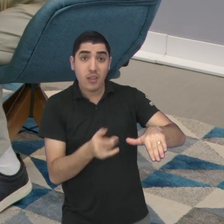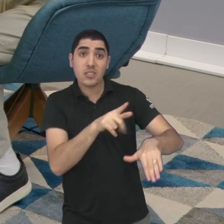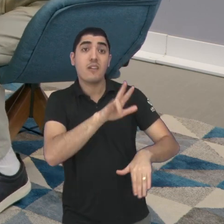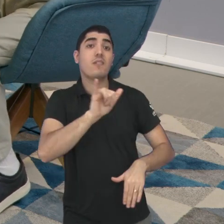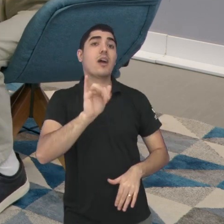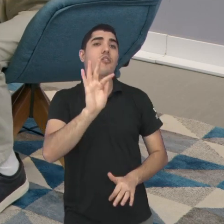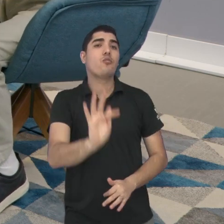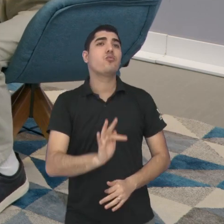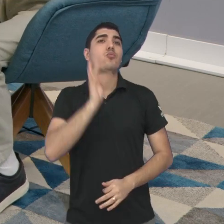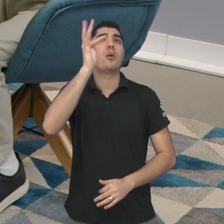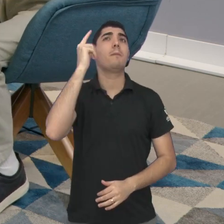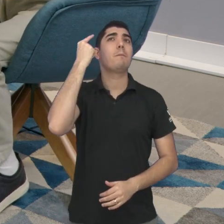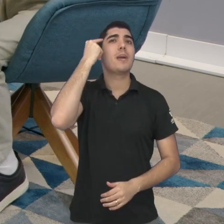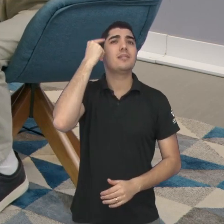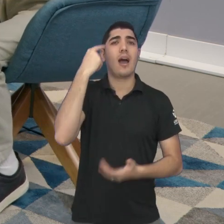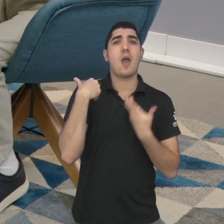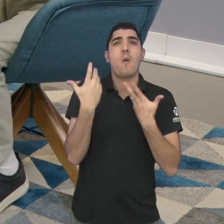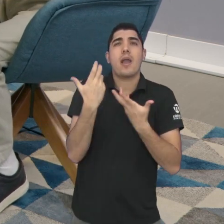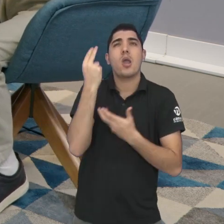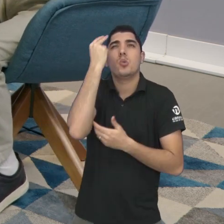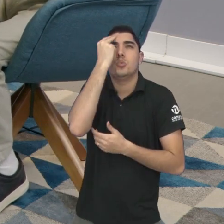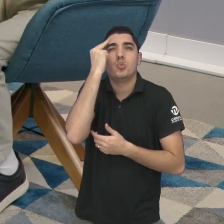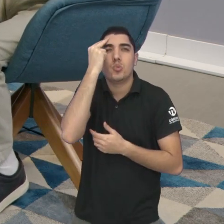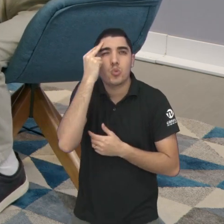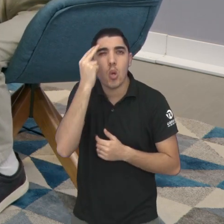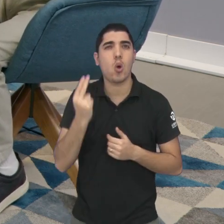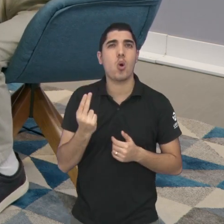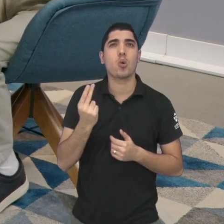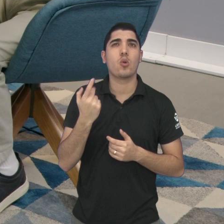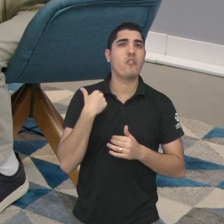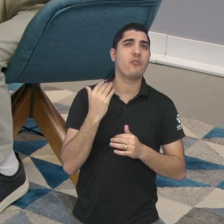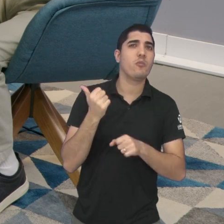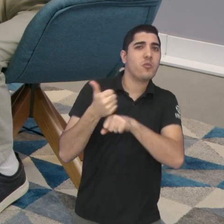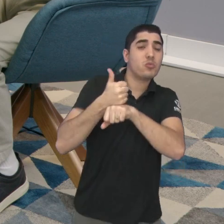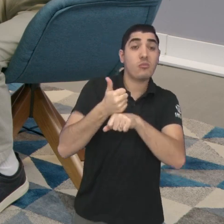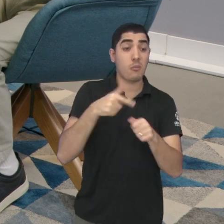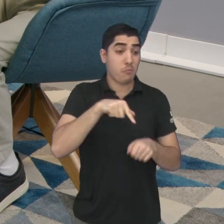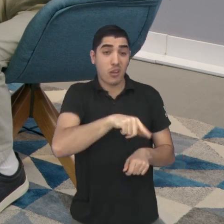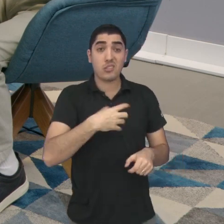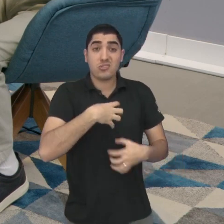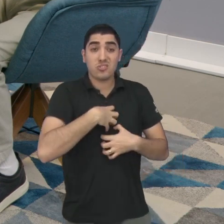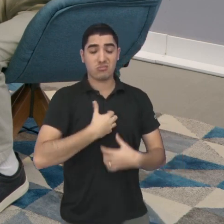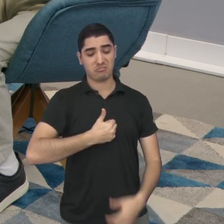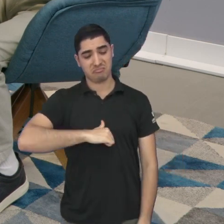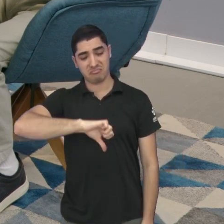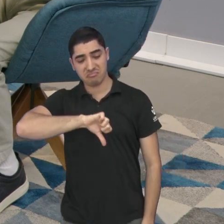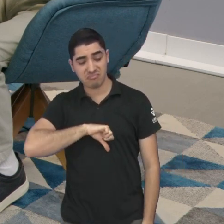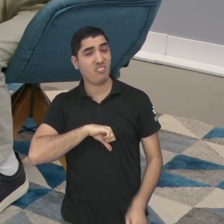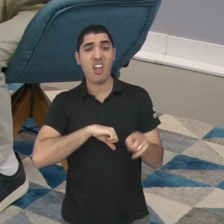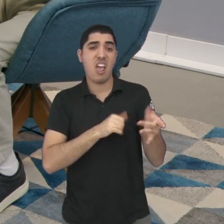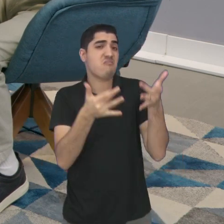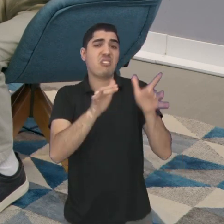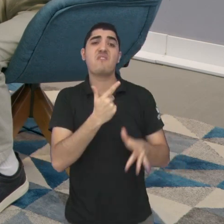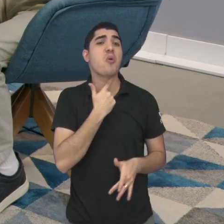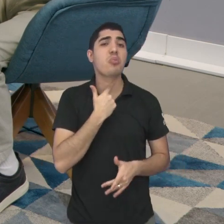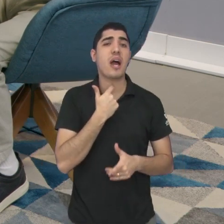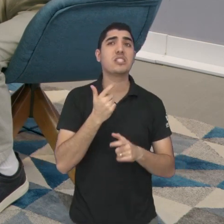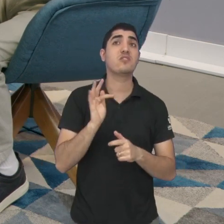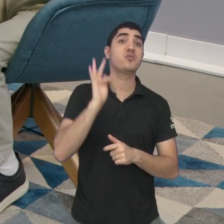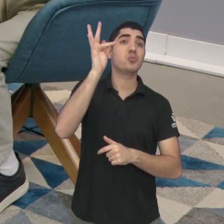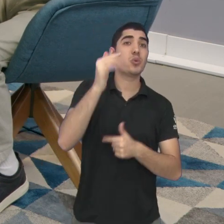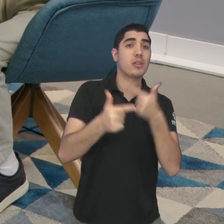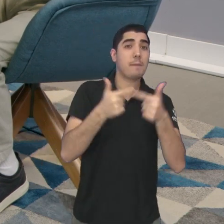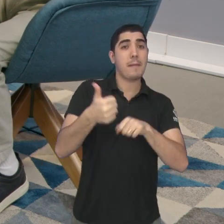sequer sonhar? Inclusive, esse é um outro fator. Essas crianças, inclusive, têm uma baixa autoestima tão grande que elas nem sonham em se tornar médicas, por exemplo, mas como ela